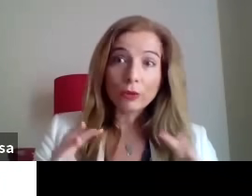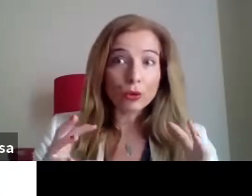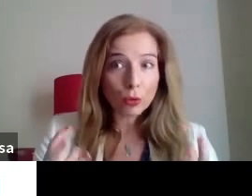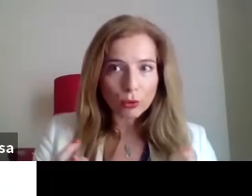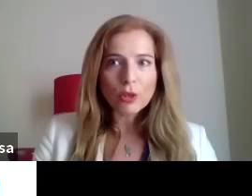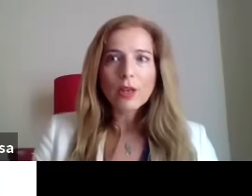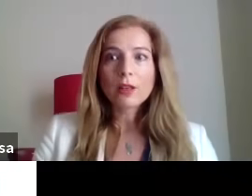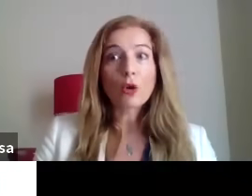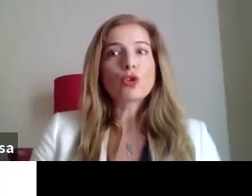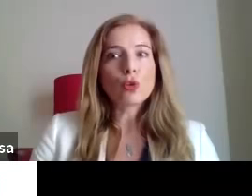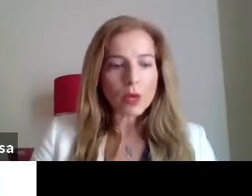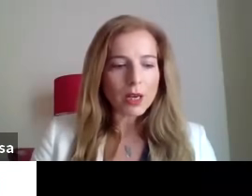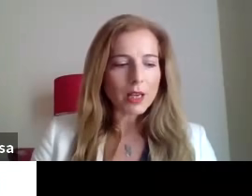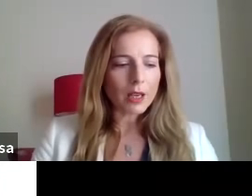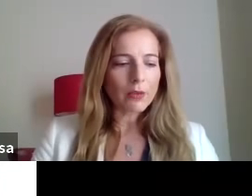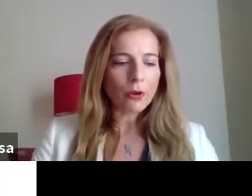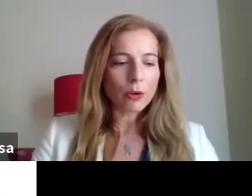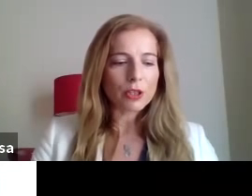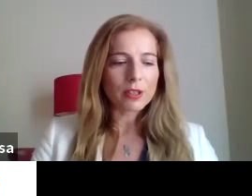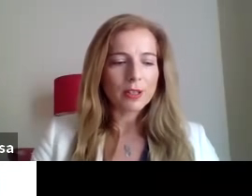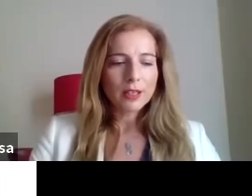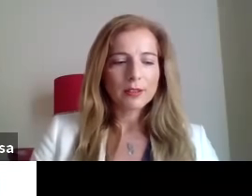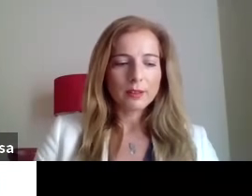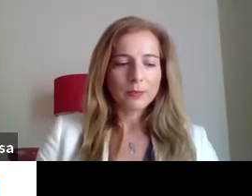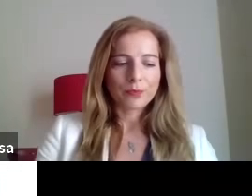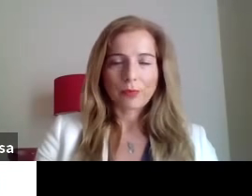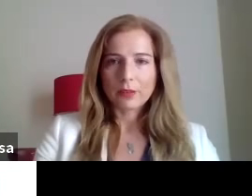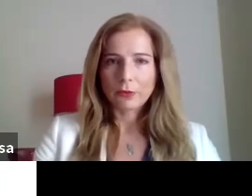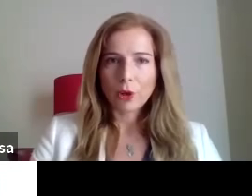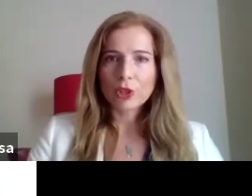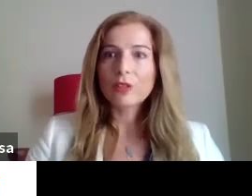pela gestão, todos construírem aqui formas de